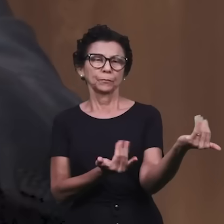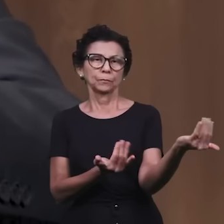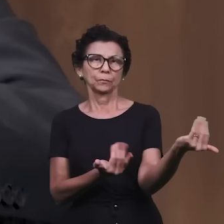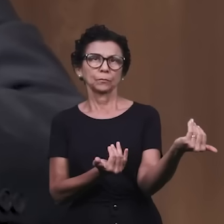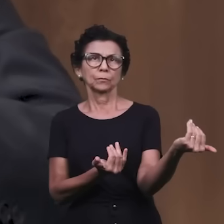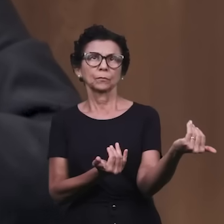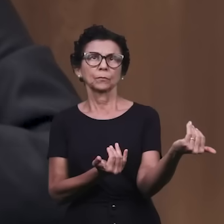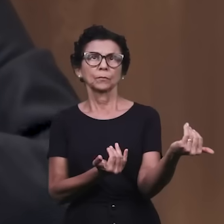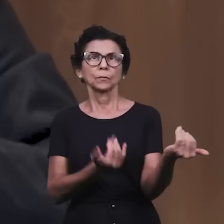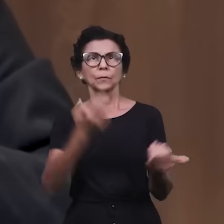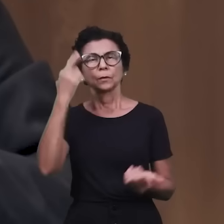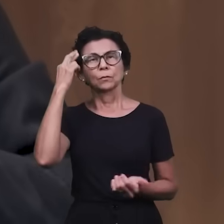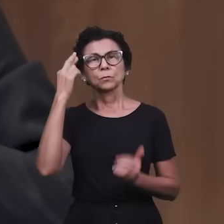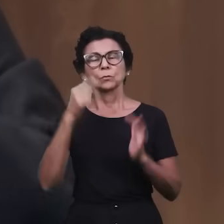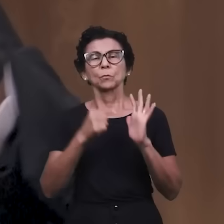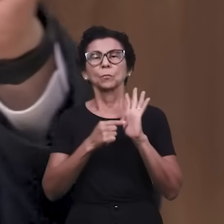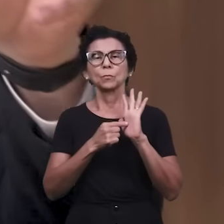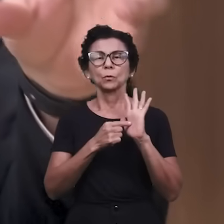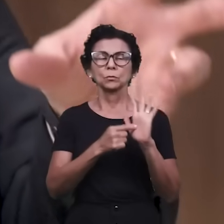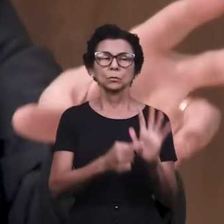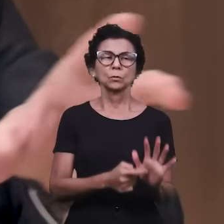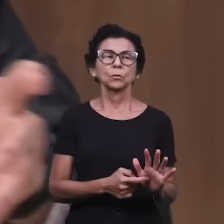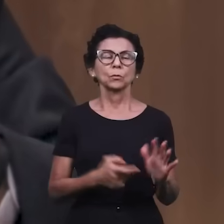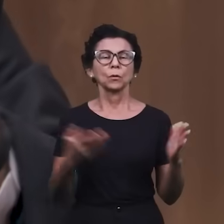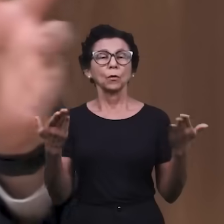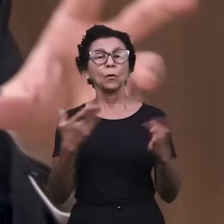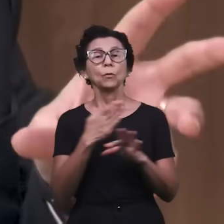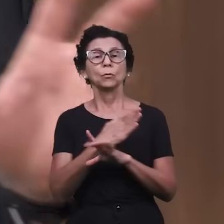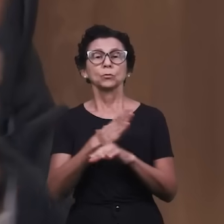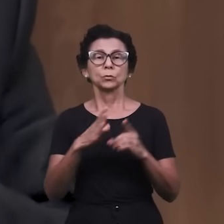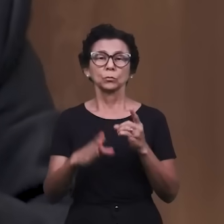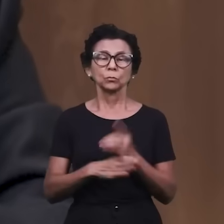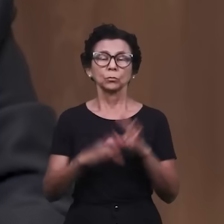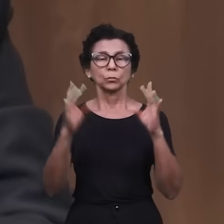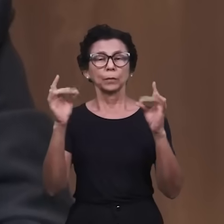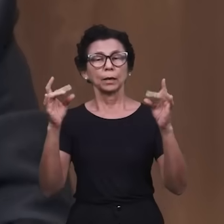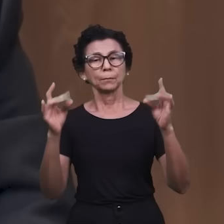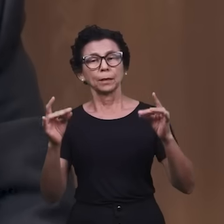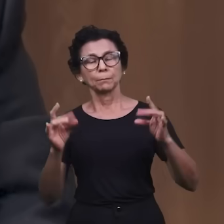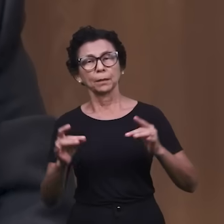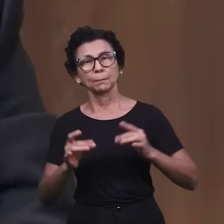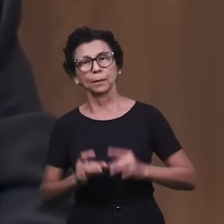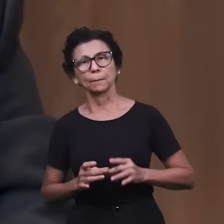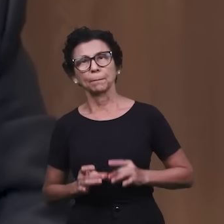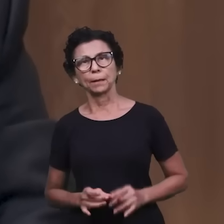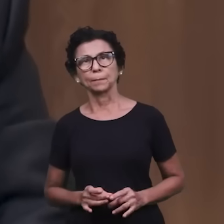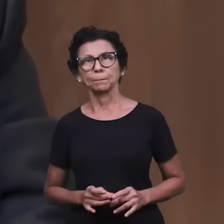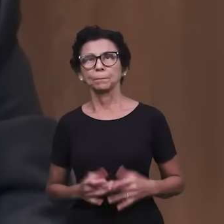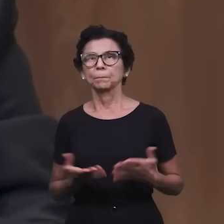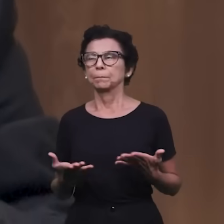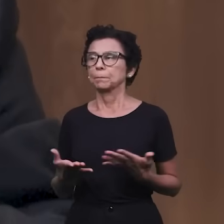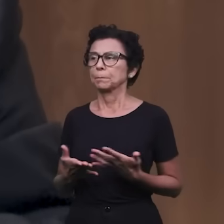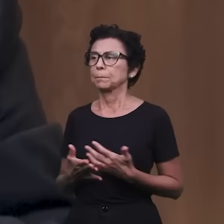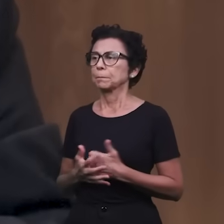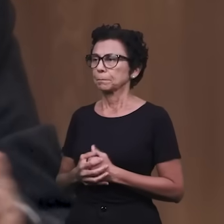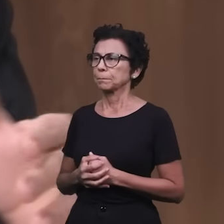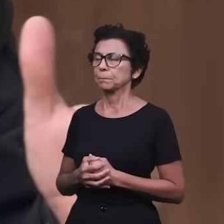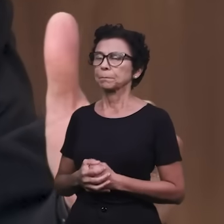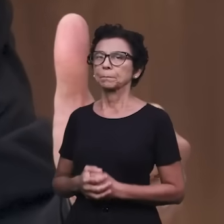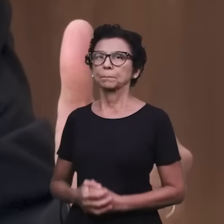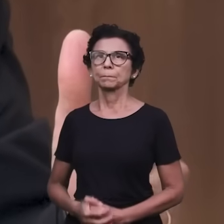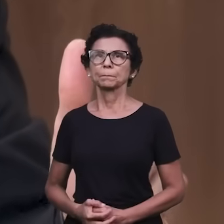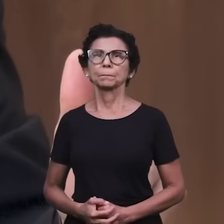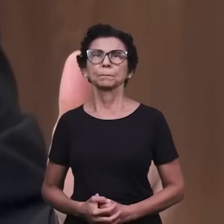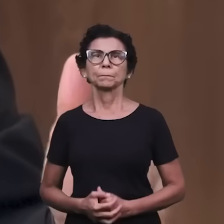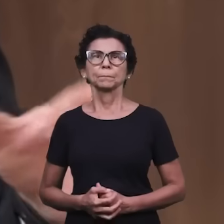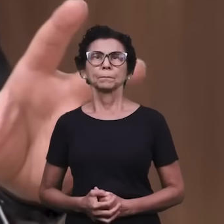mostrou, o senhor quer fazer hoje no culto com jovens, isso, aquilo. Amém. Era do Senhor.